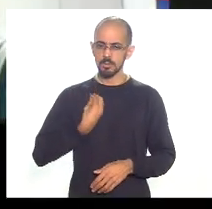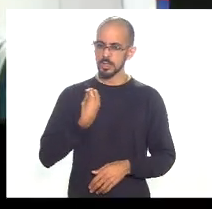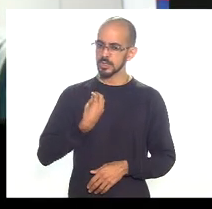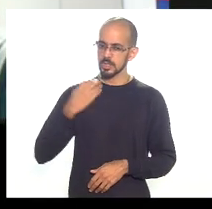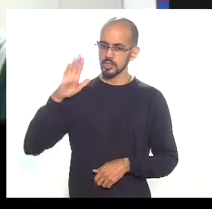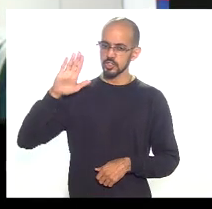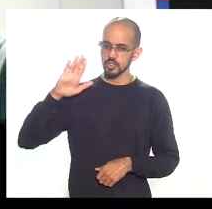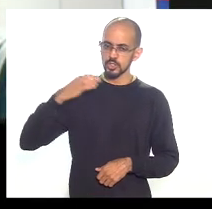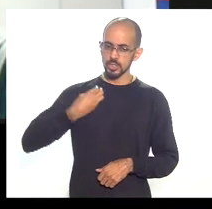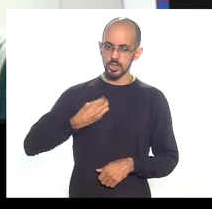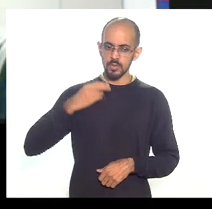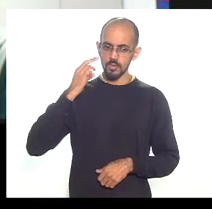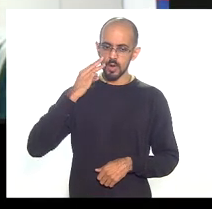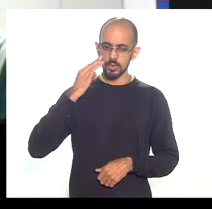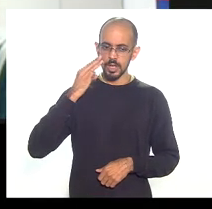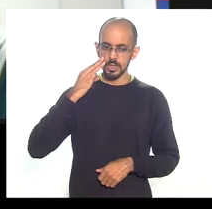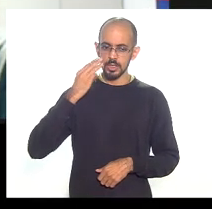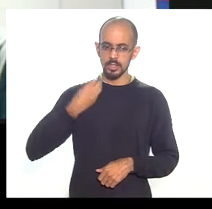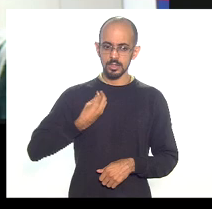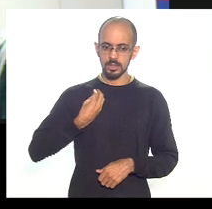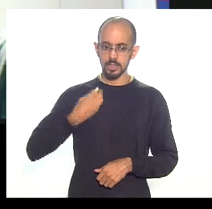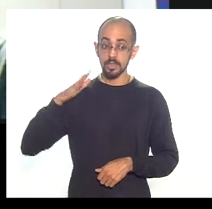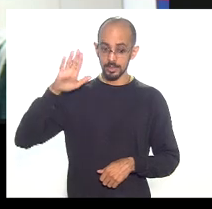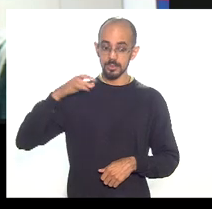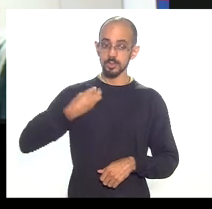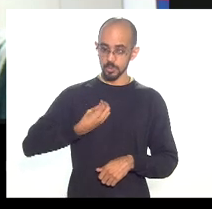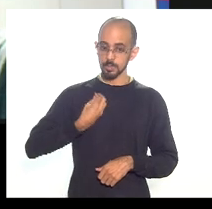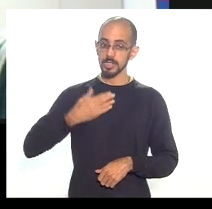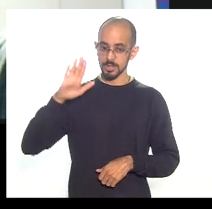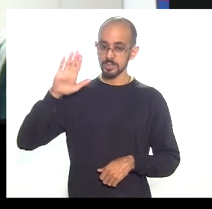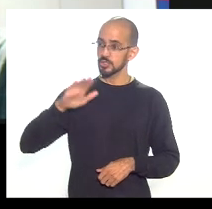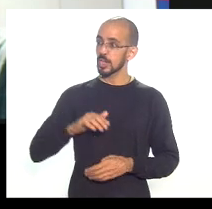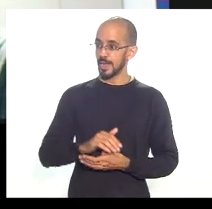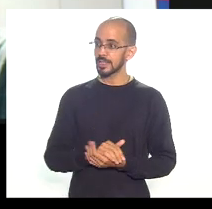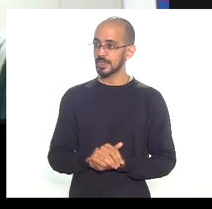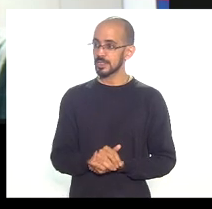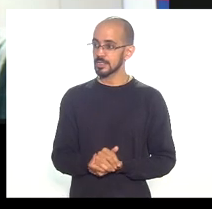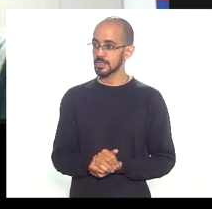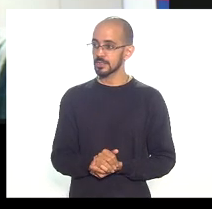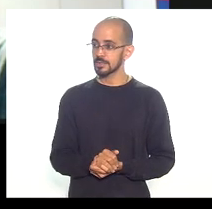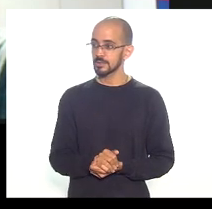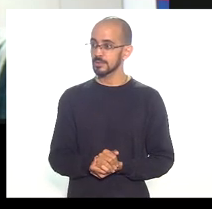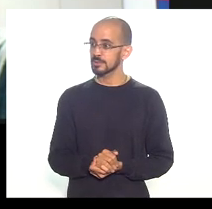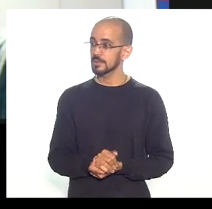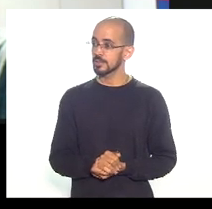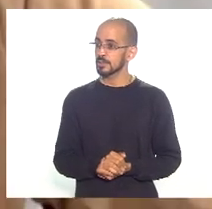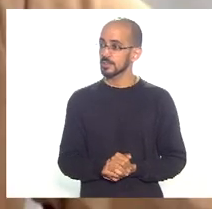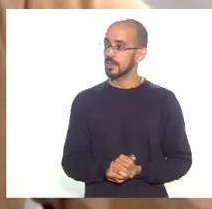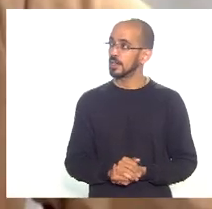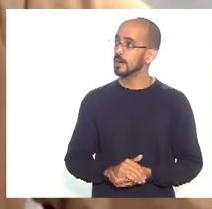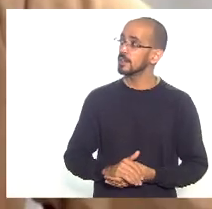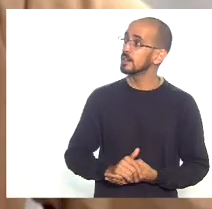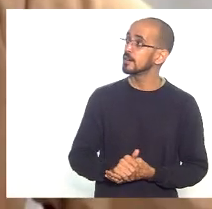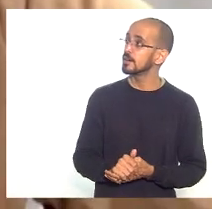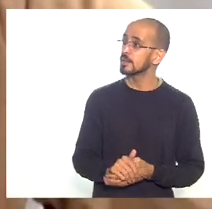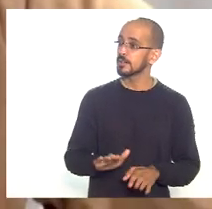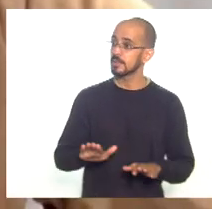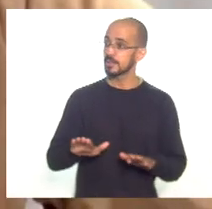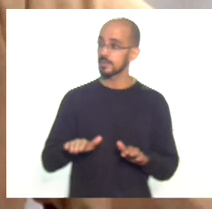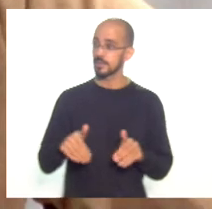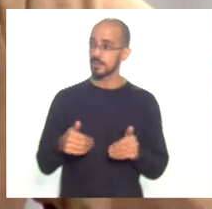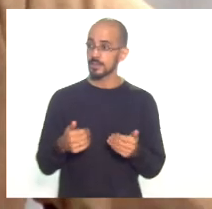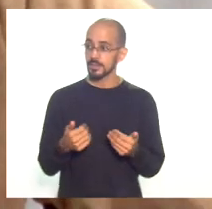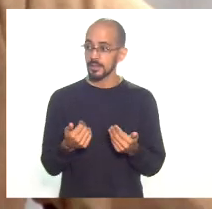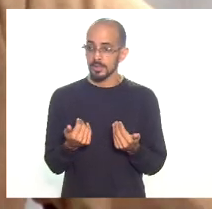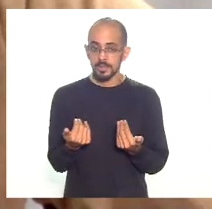deputado Valdeck deputado Flávio aqui estou presente obrigado eu vou chegar por mais 10 minutos para poder ouvir